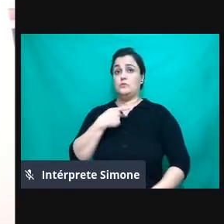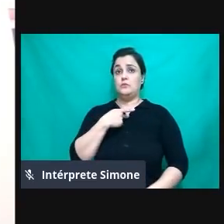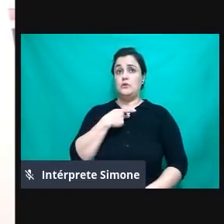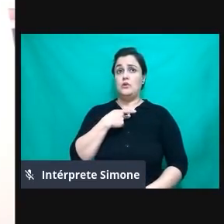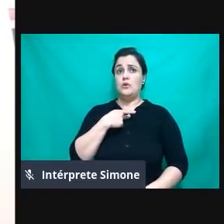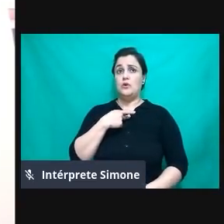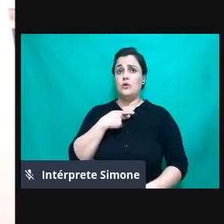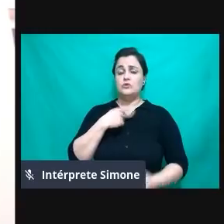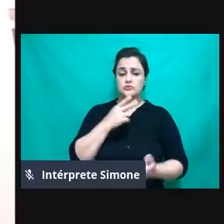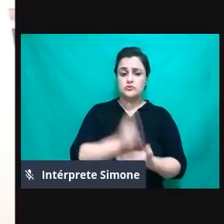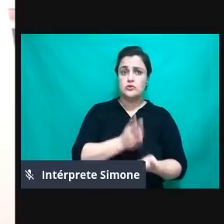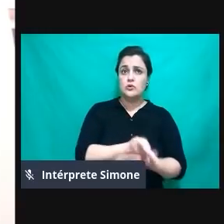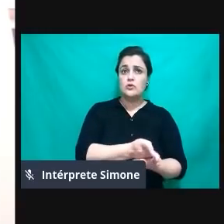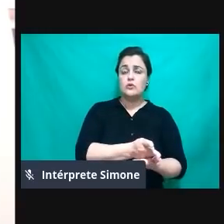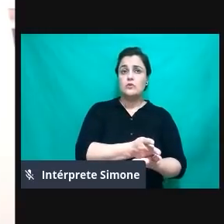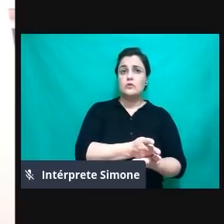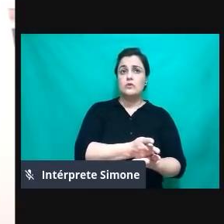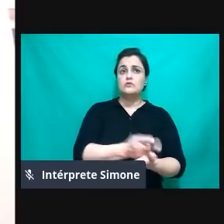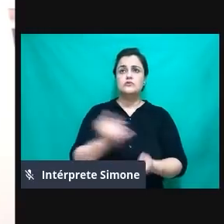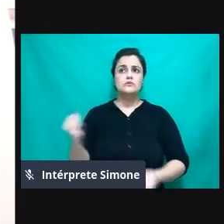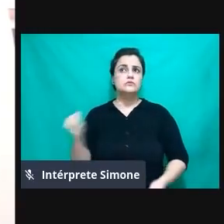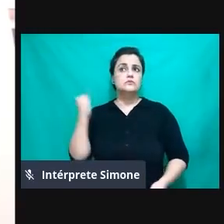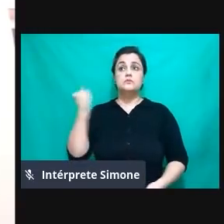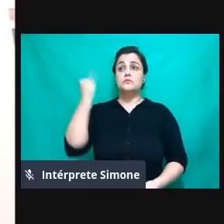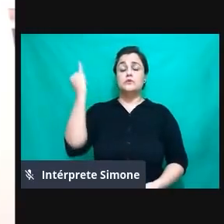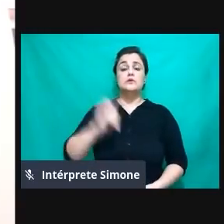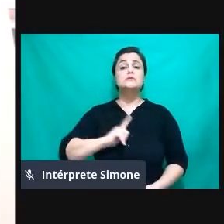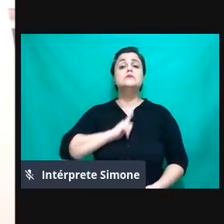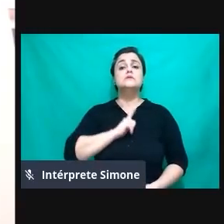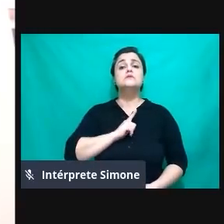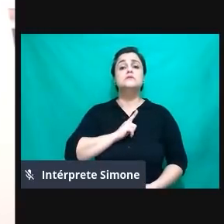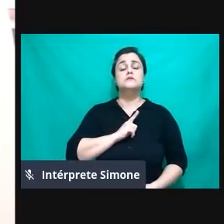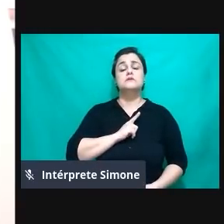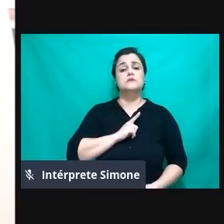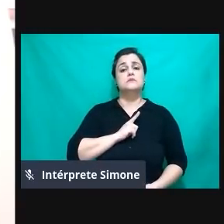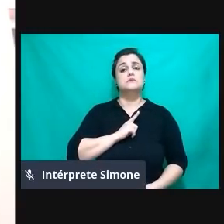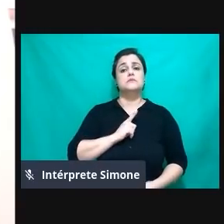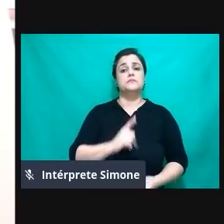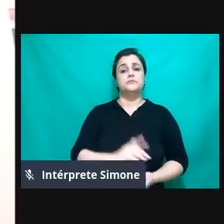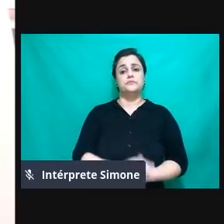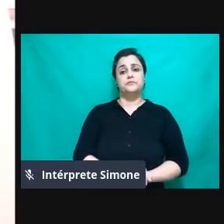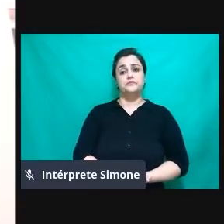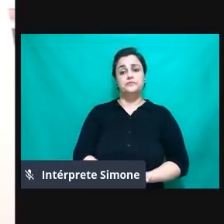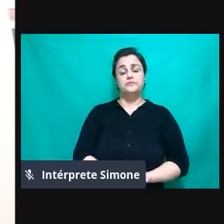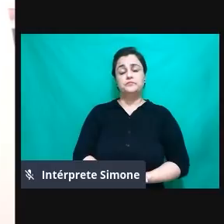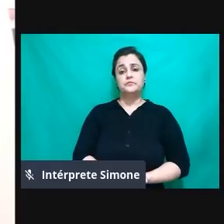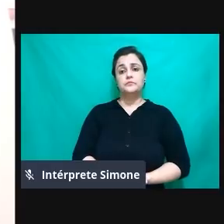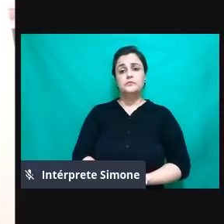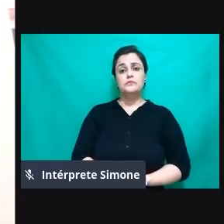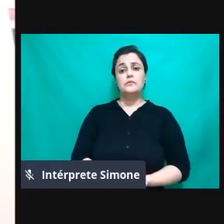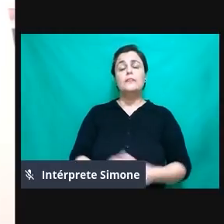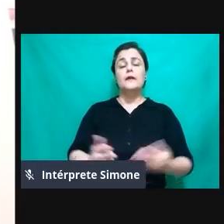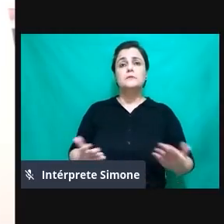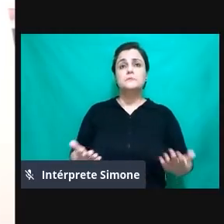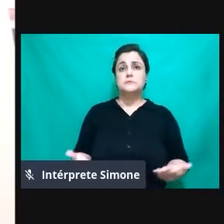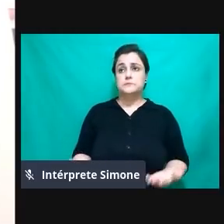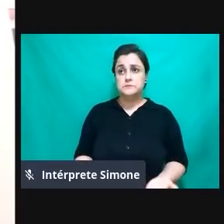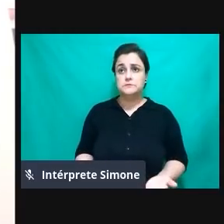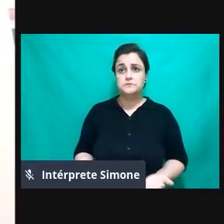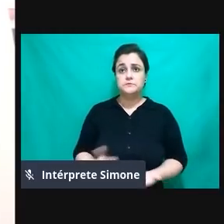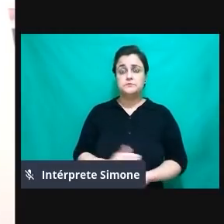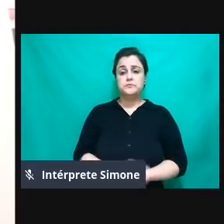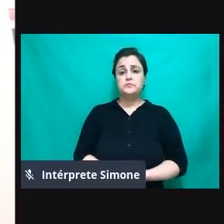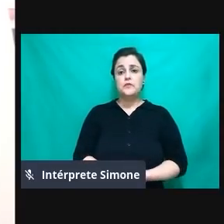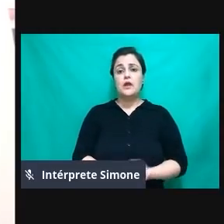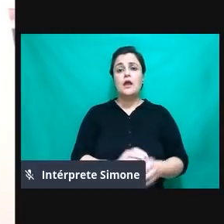com uma importância significativa. No entanto, eu vou dar também margem a